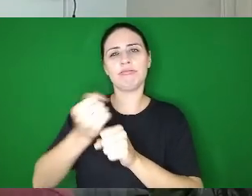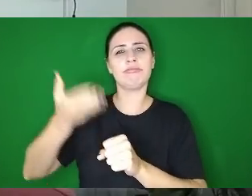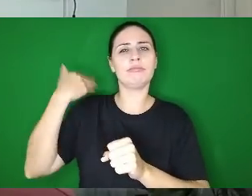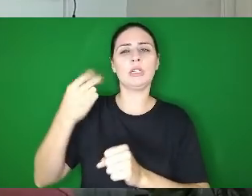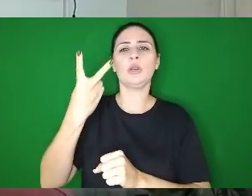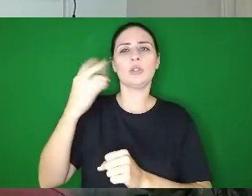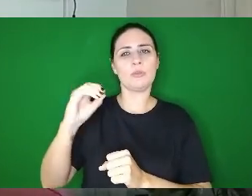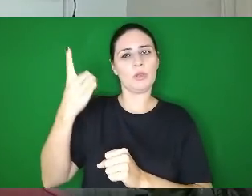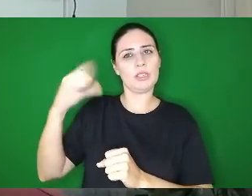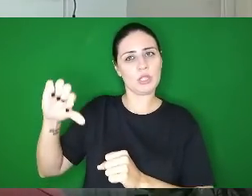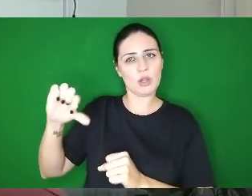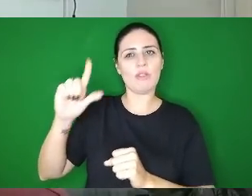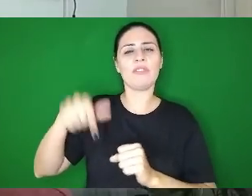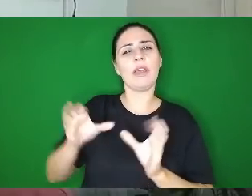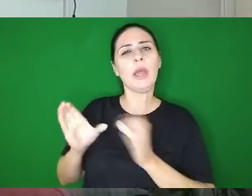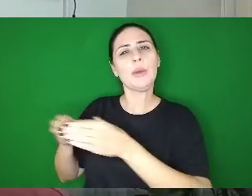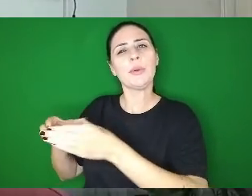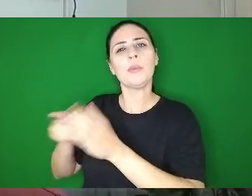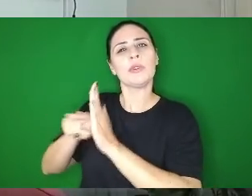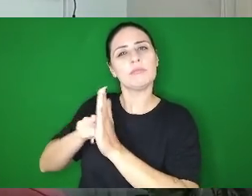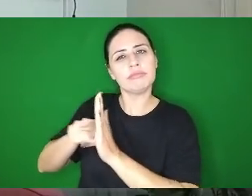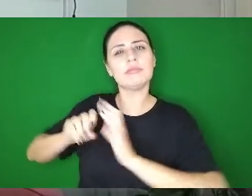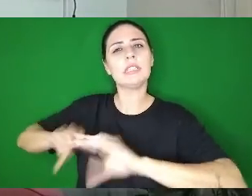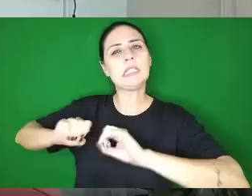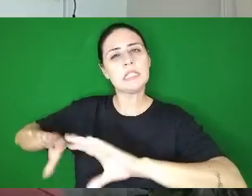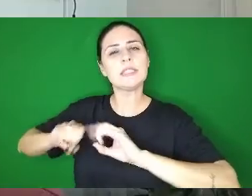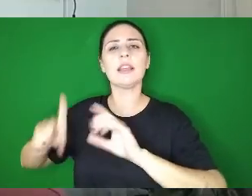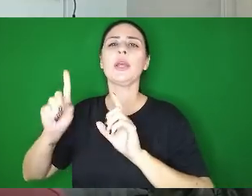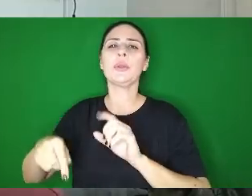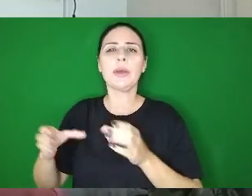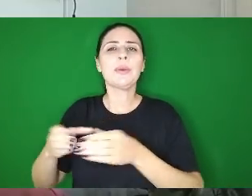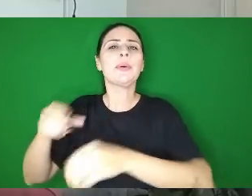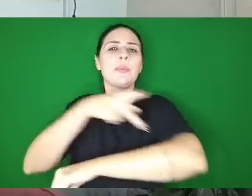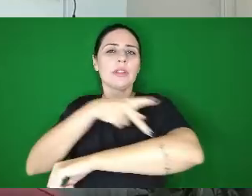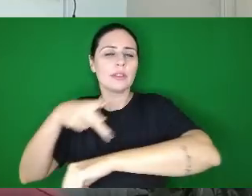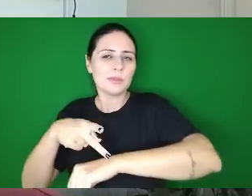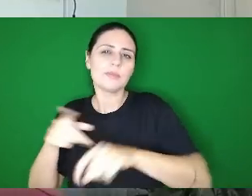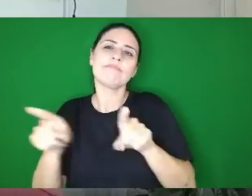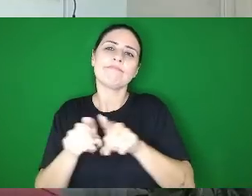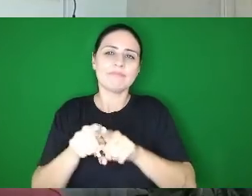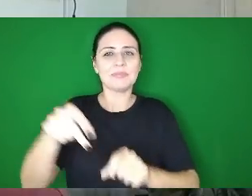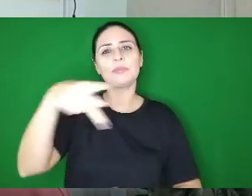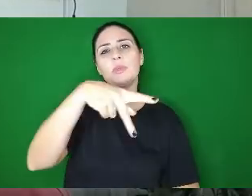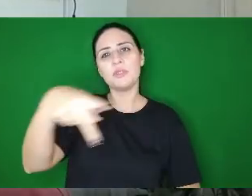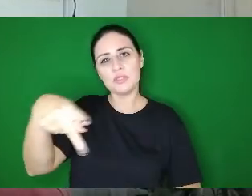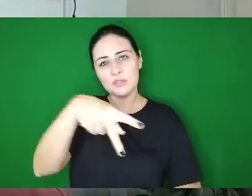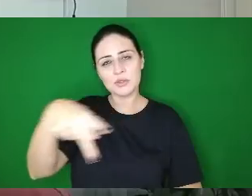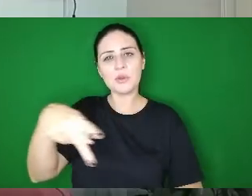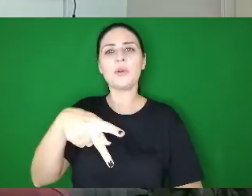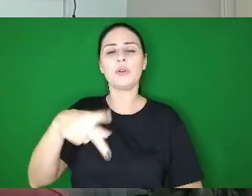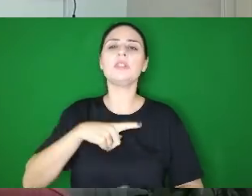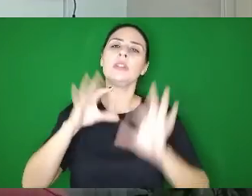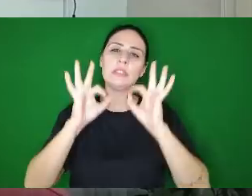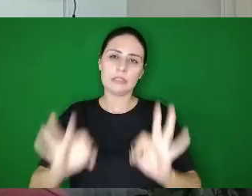nossas equipes de ensino, essas discussões com os nossos pedagogos, com os nossos professores, de fato, o